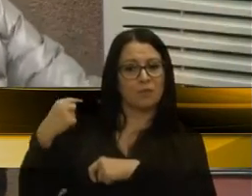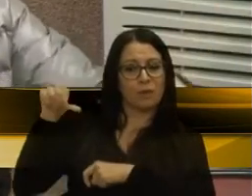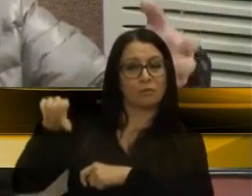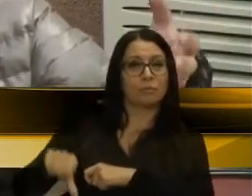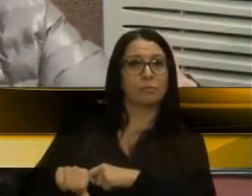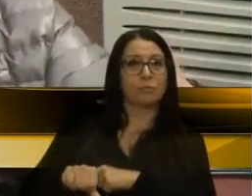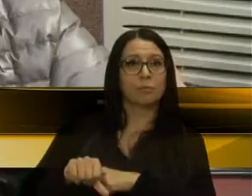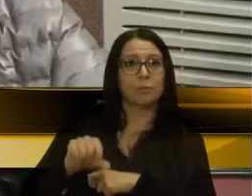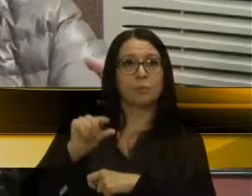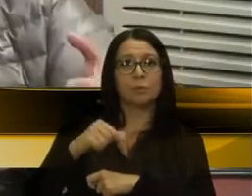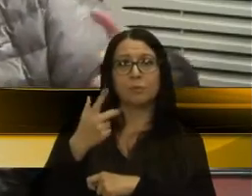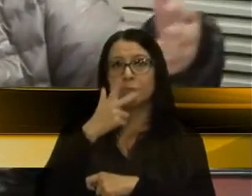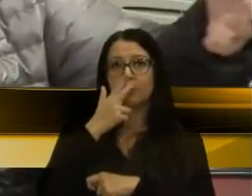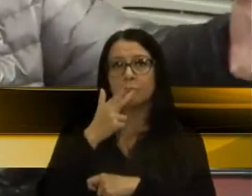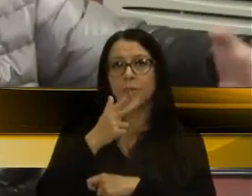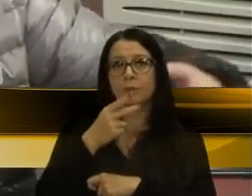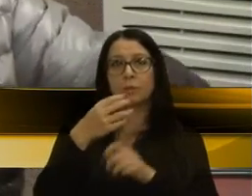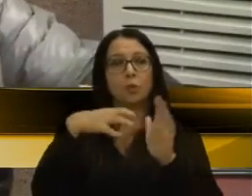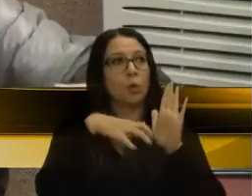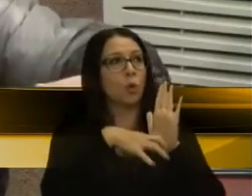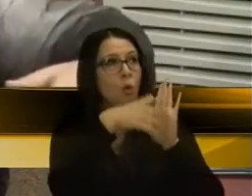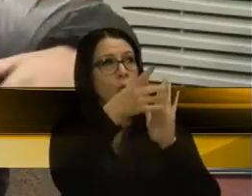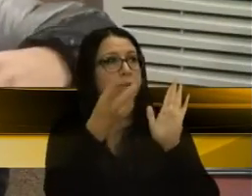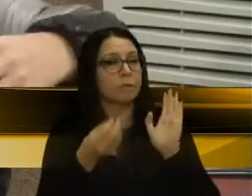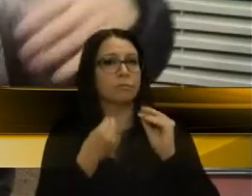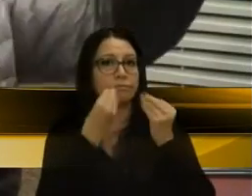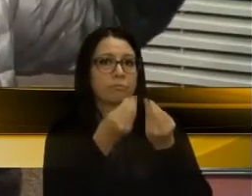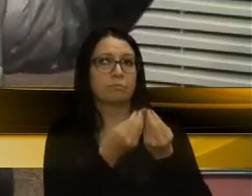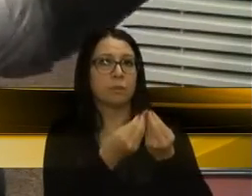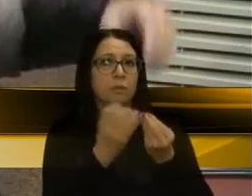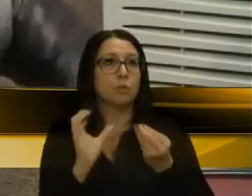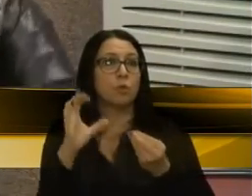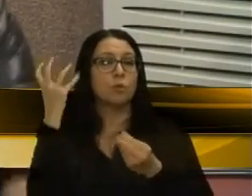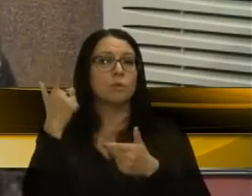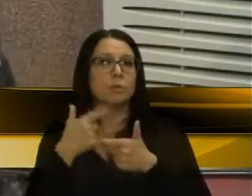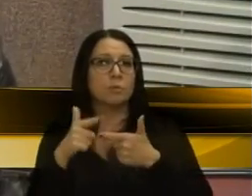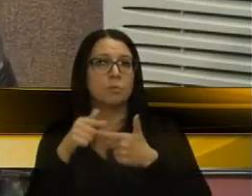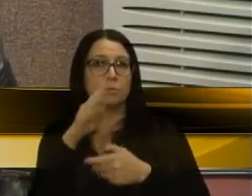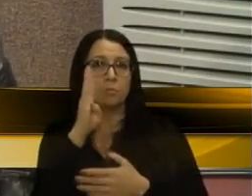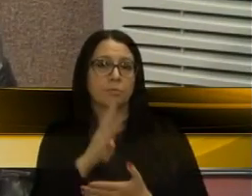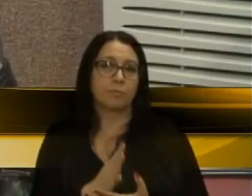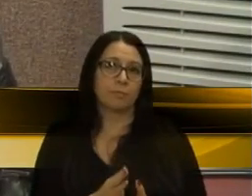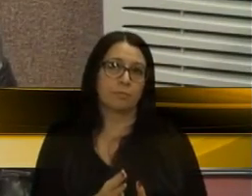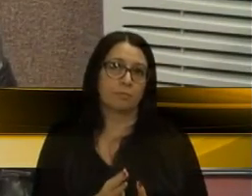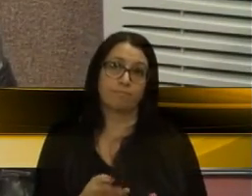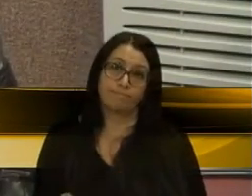senhor disse, com pompa, e lá no Congresso entregar como se fosse a solução dos problemas do Brasil.